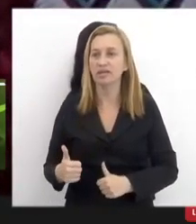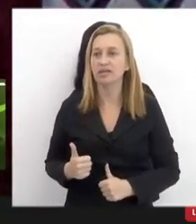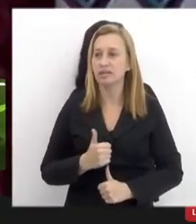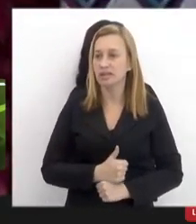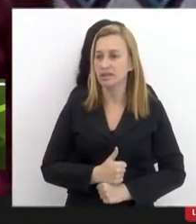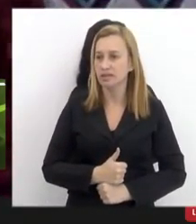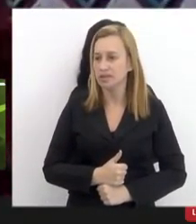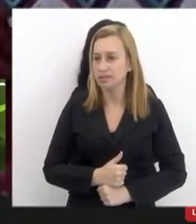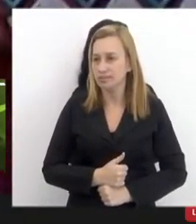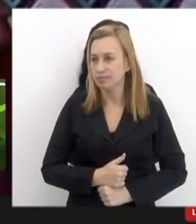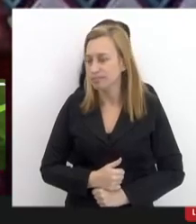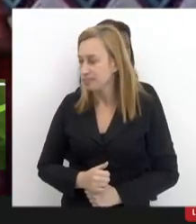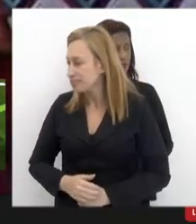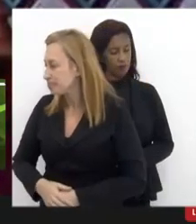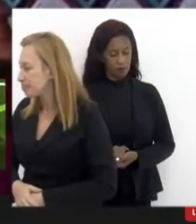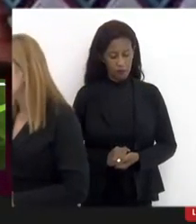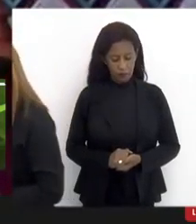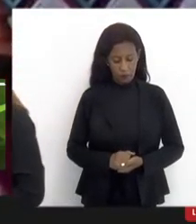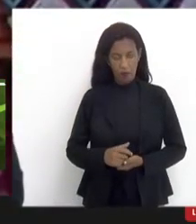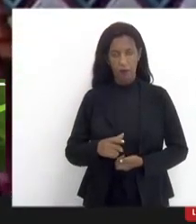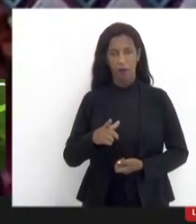que respeita, né,